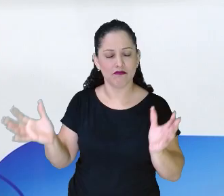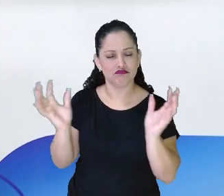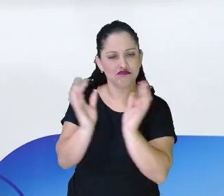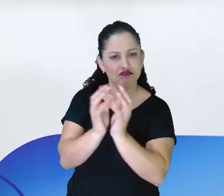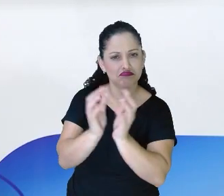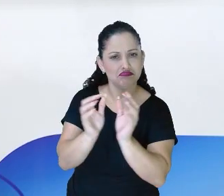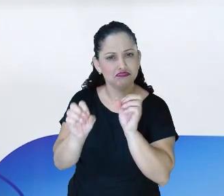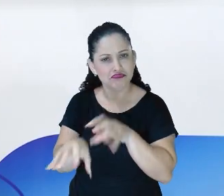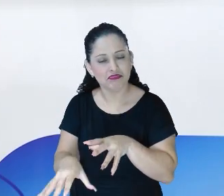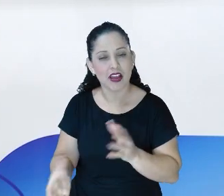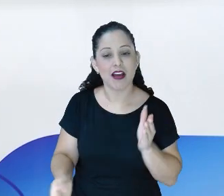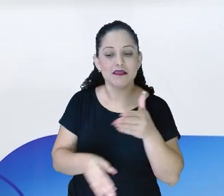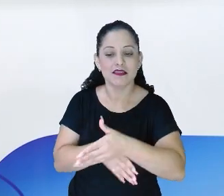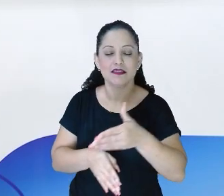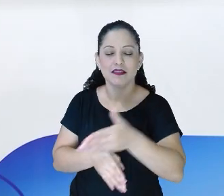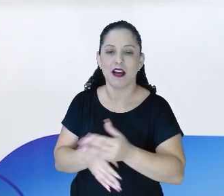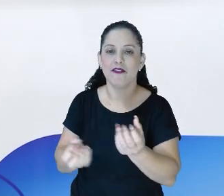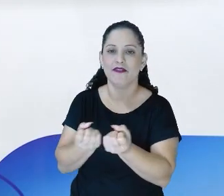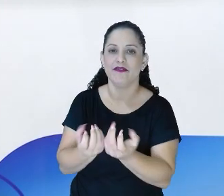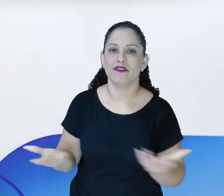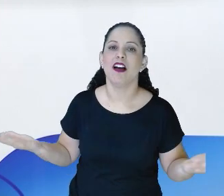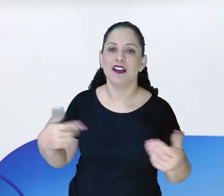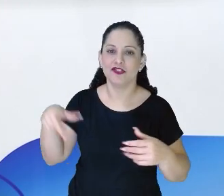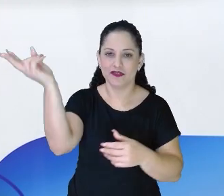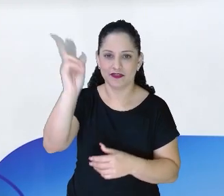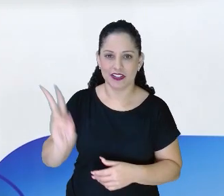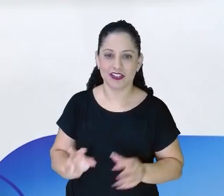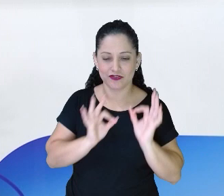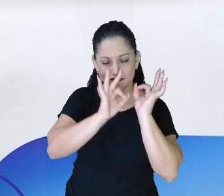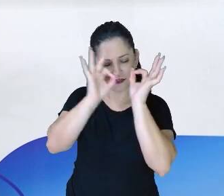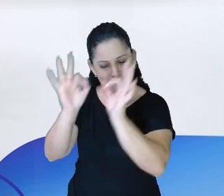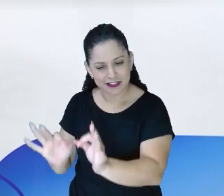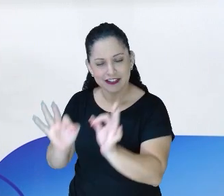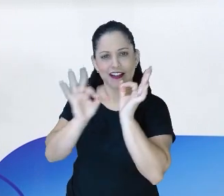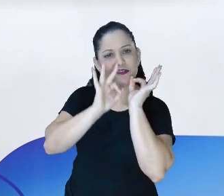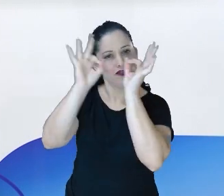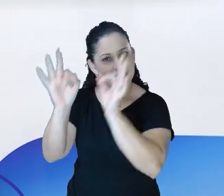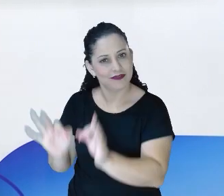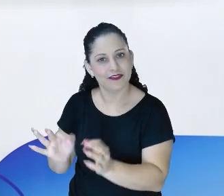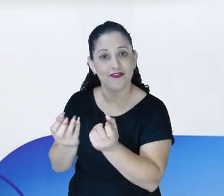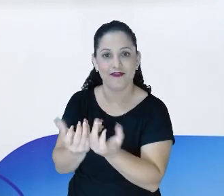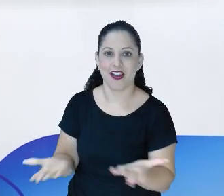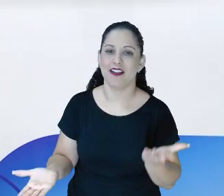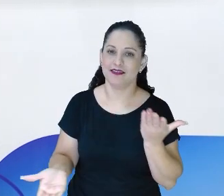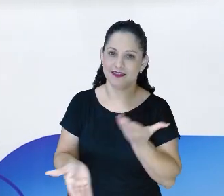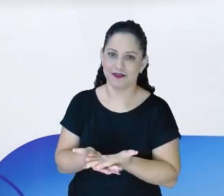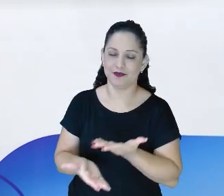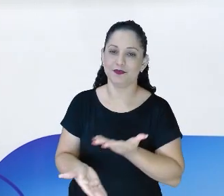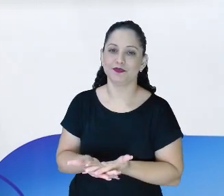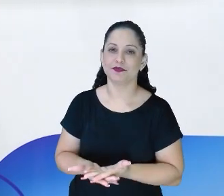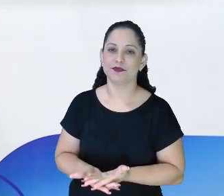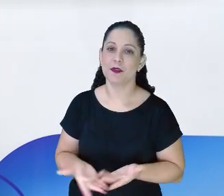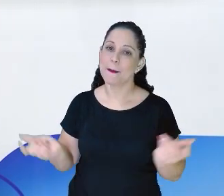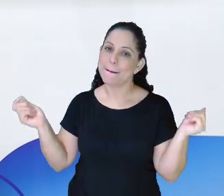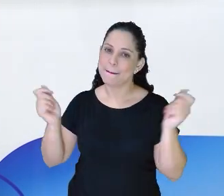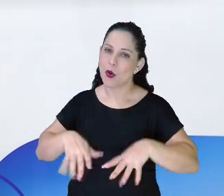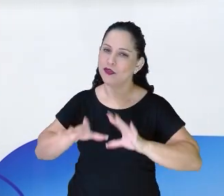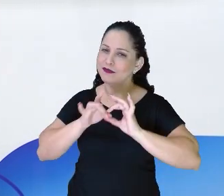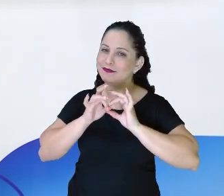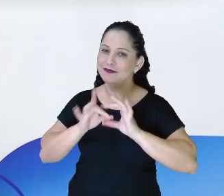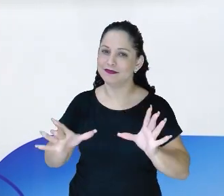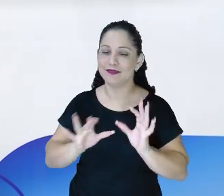e assistir quantas vezes você quiser. Não tem motivo para você não acompanhar as aulas